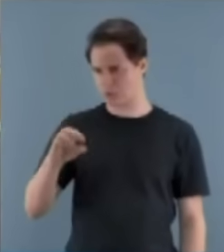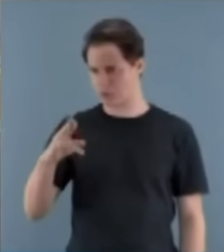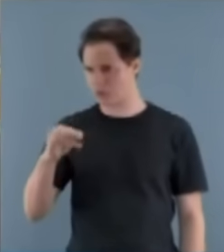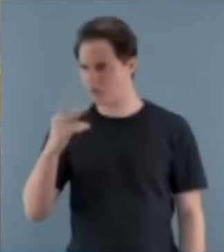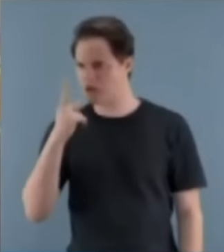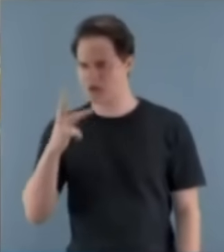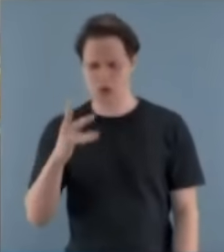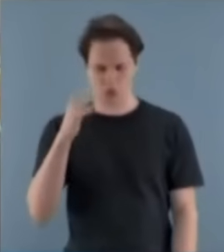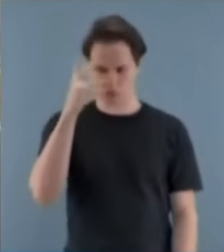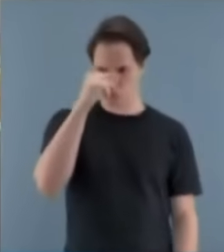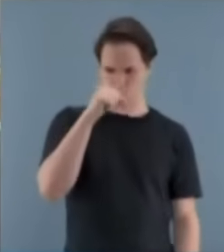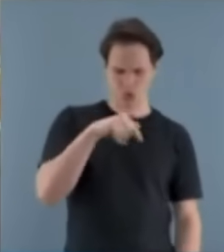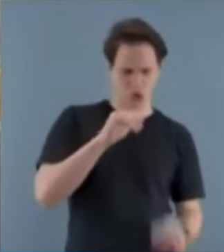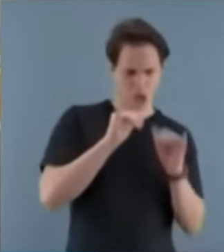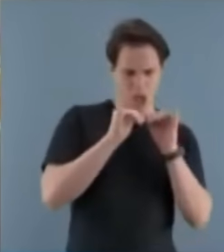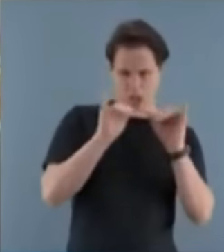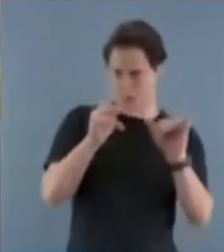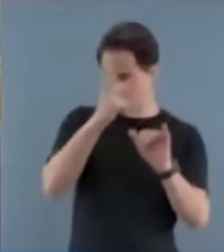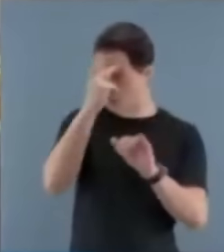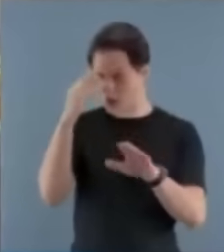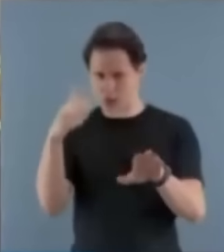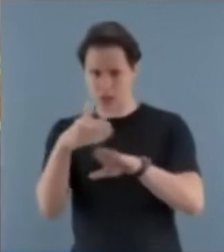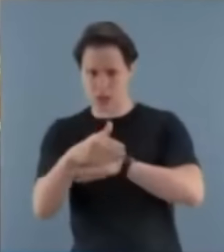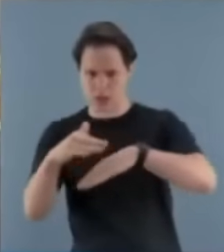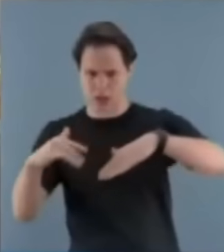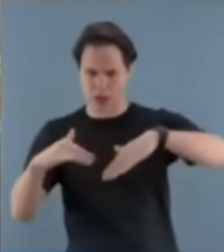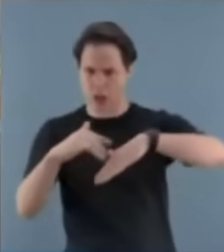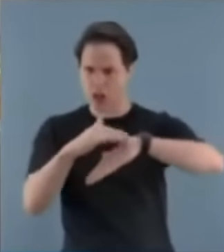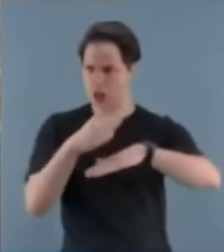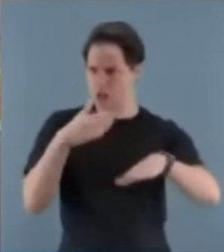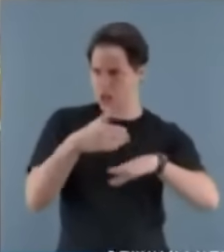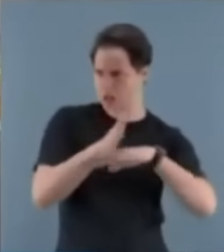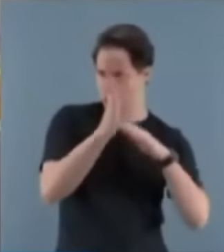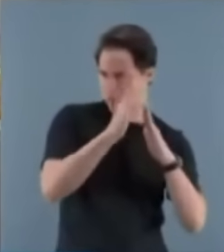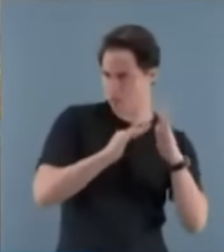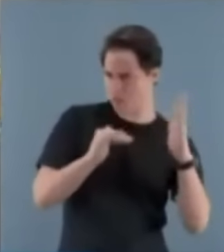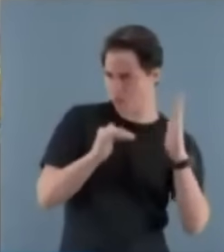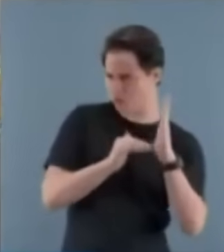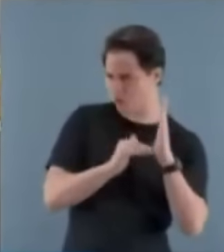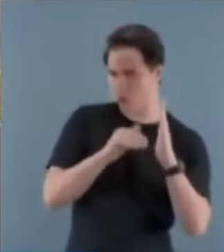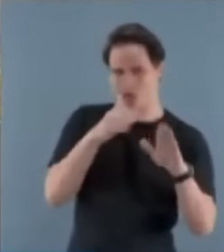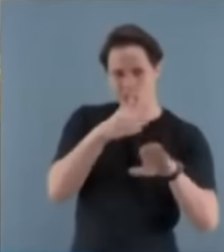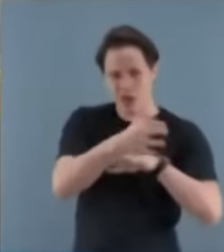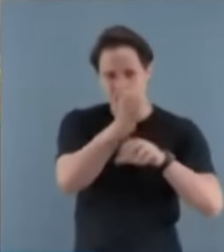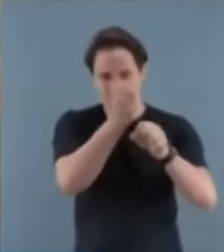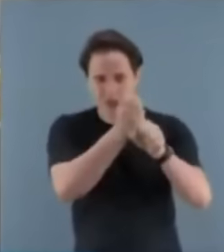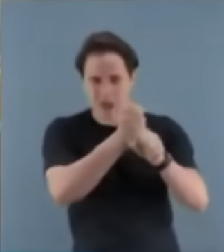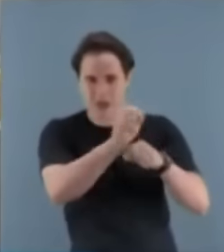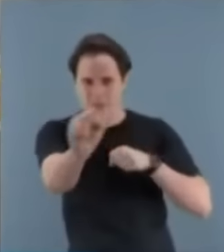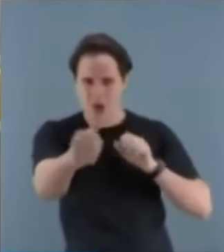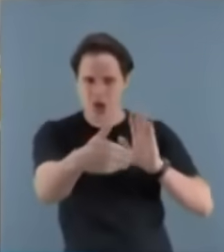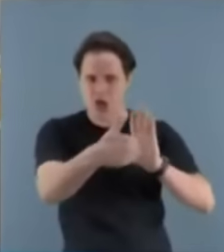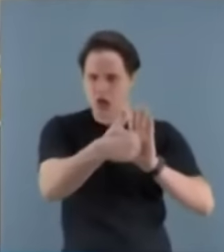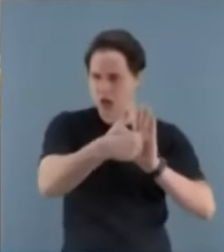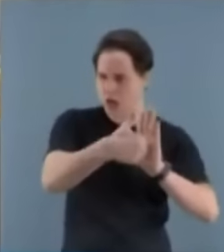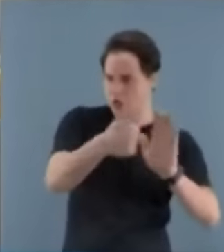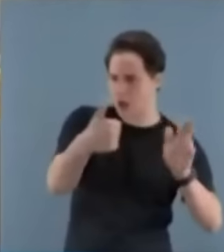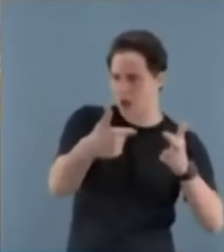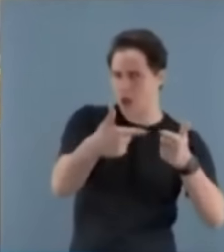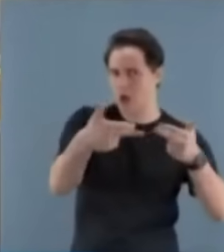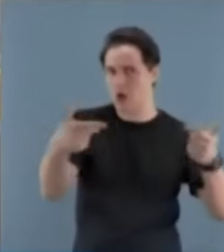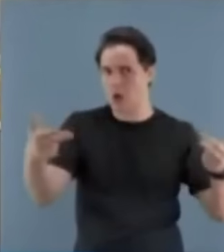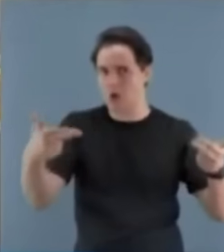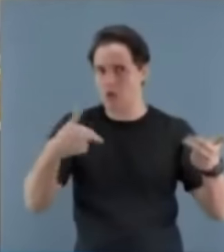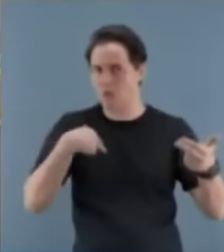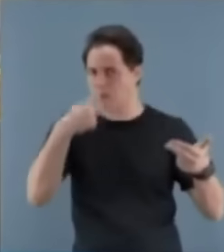foi dado, entraram no Planalto, no Congresso, no STF, quebrou, arrancou as togas